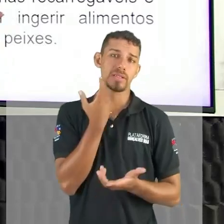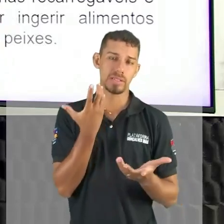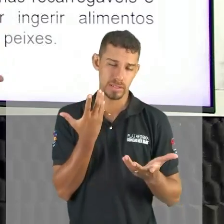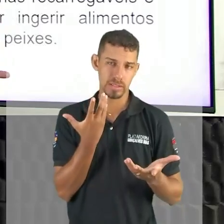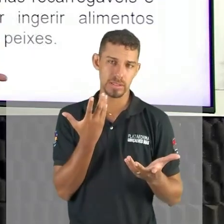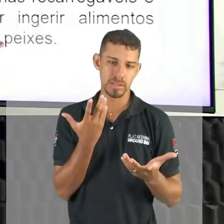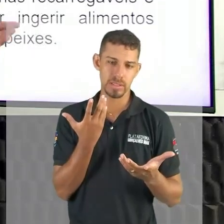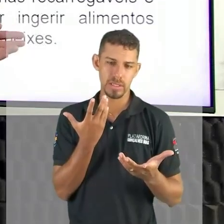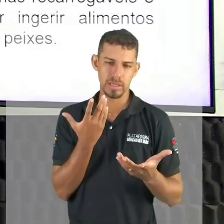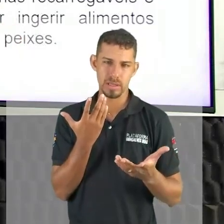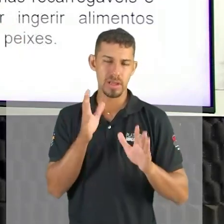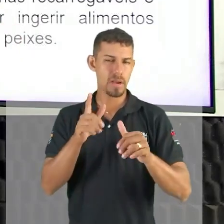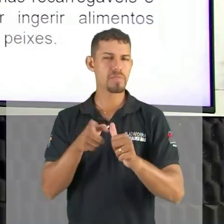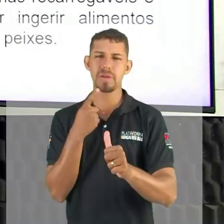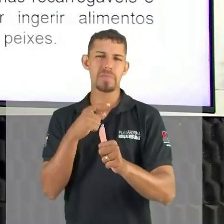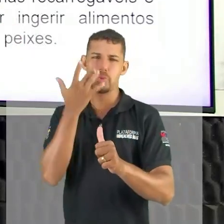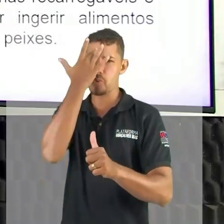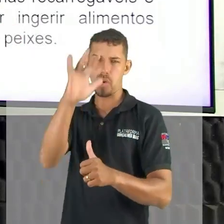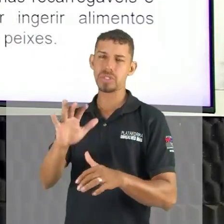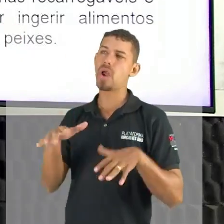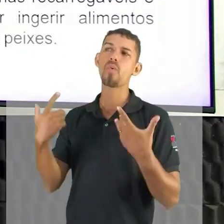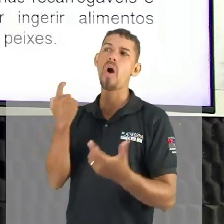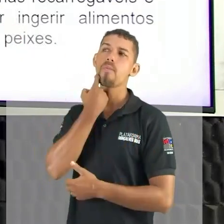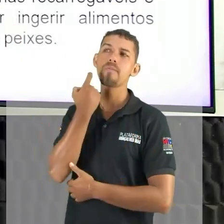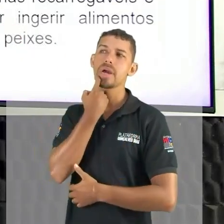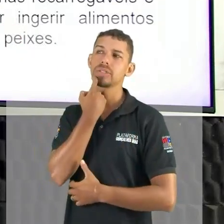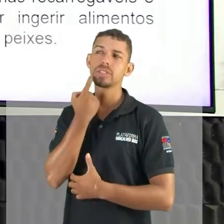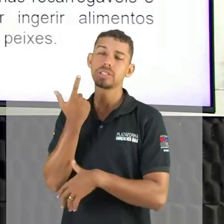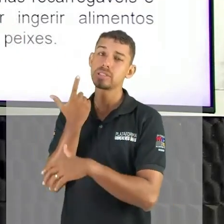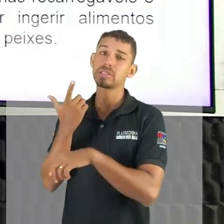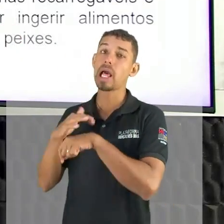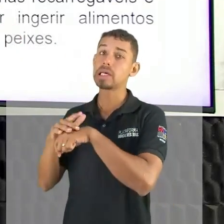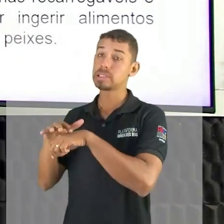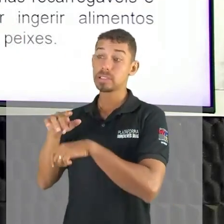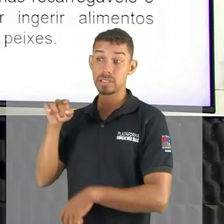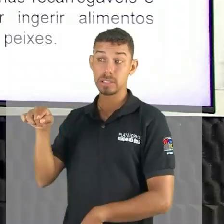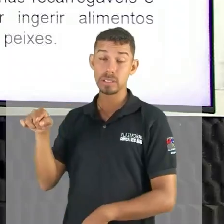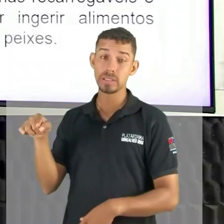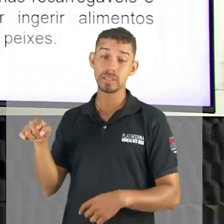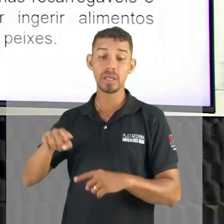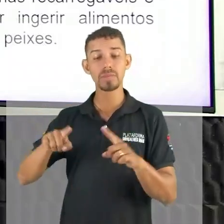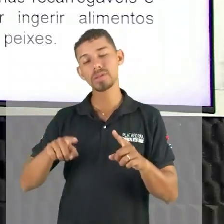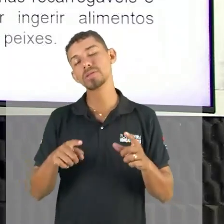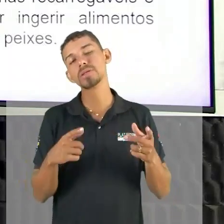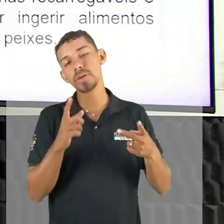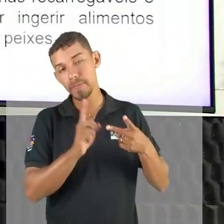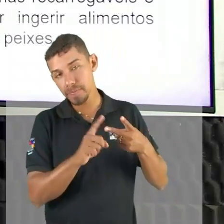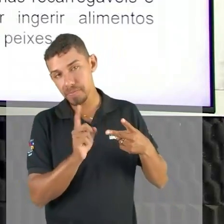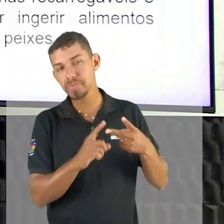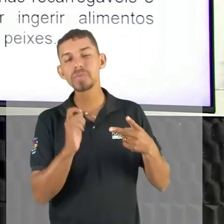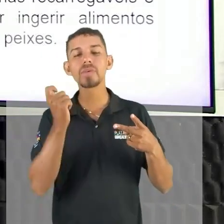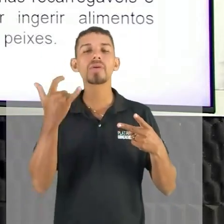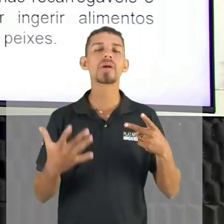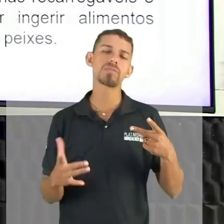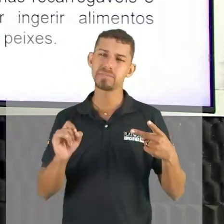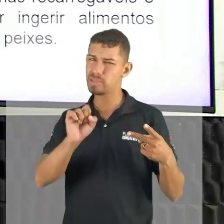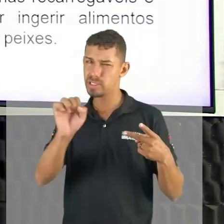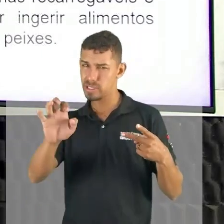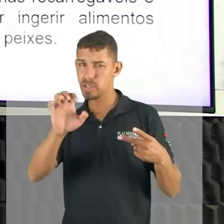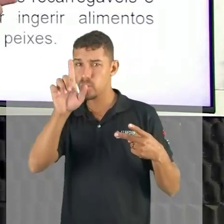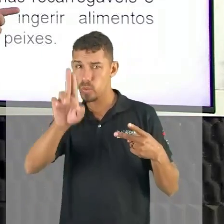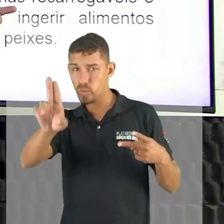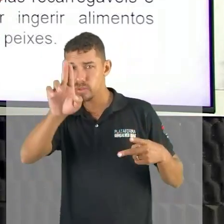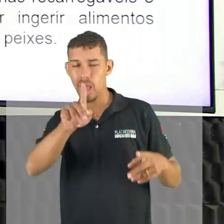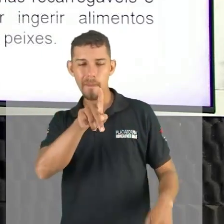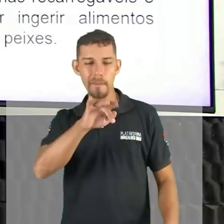saber quais peixes estão ou não contaminados. Então, bem aí já anulo a letra B. E segundo, que mesmo que eu use pilhas e